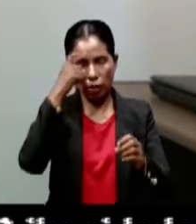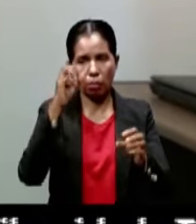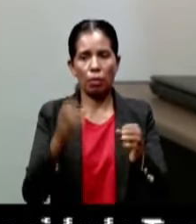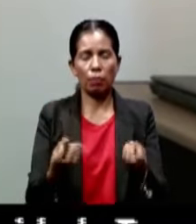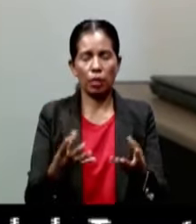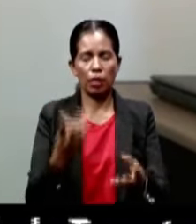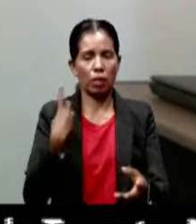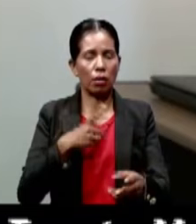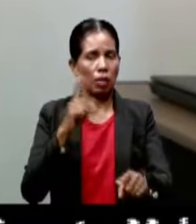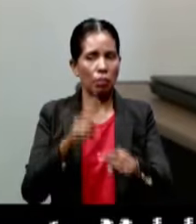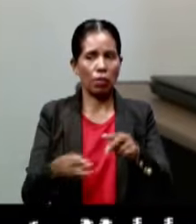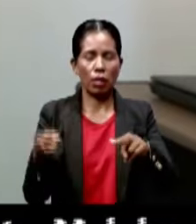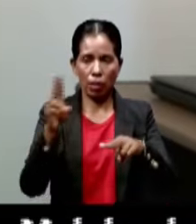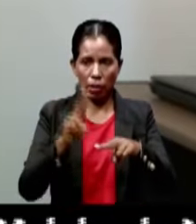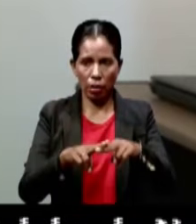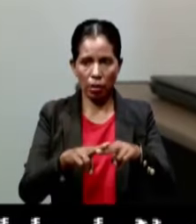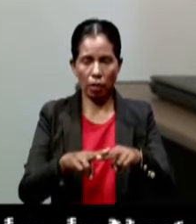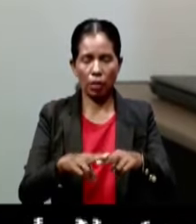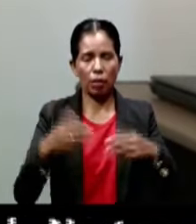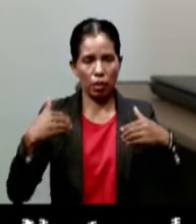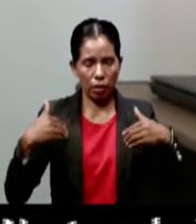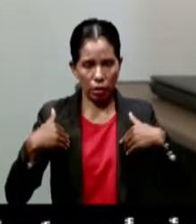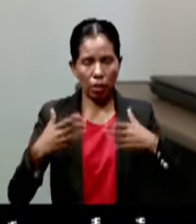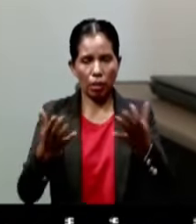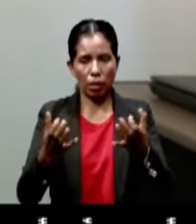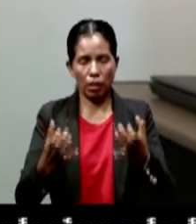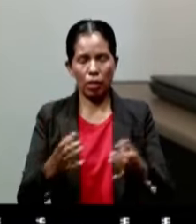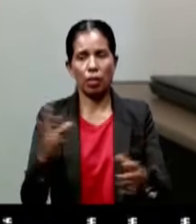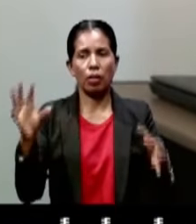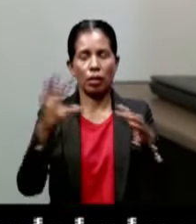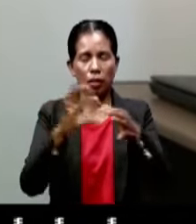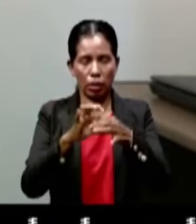bele inventa na bele inventa bele ia flexibilidade